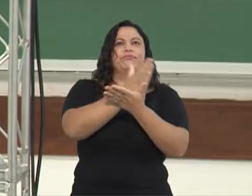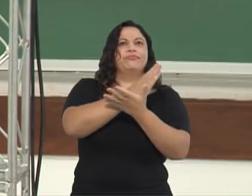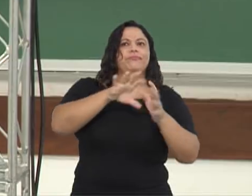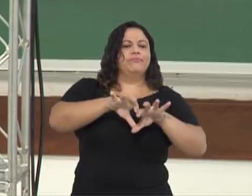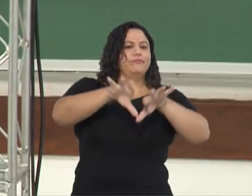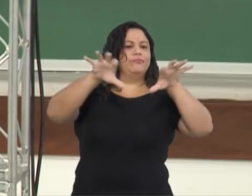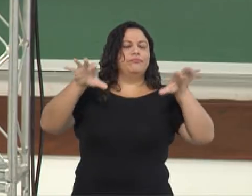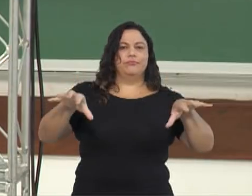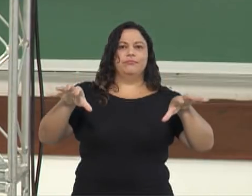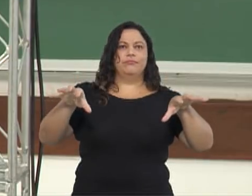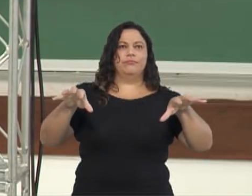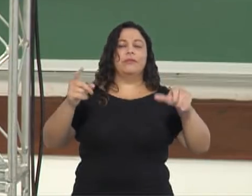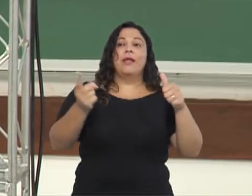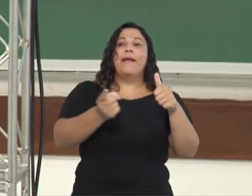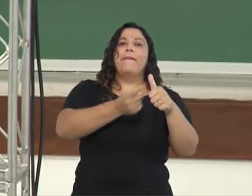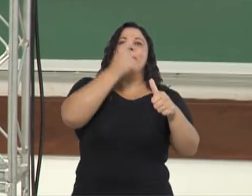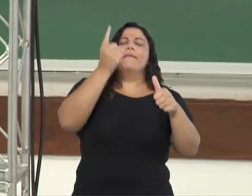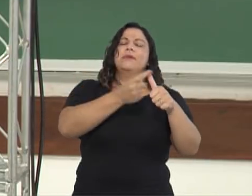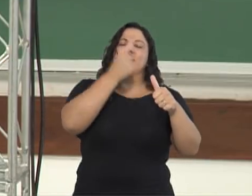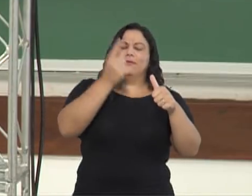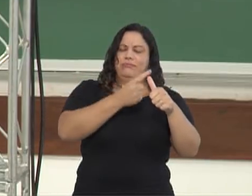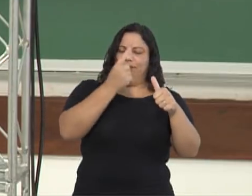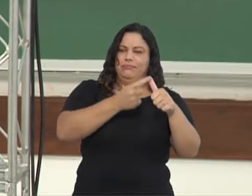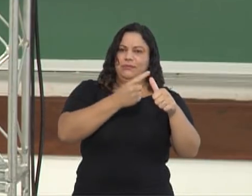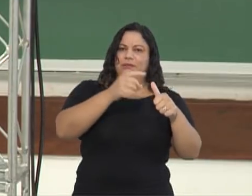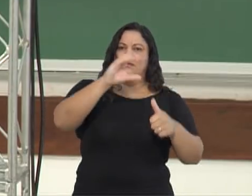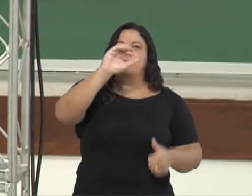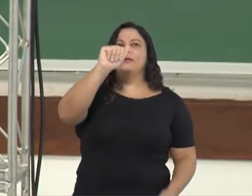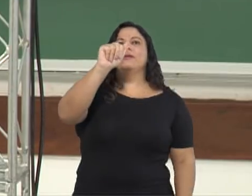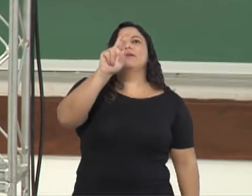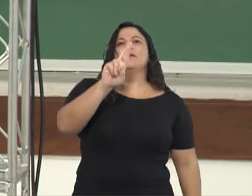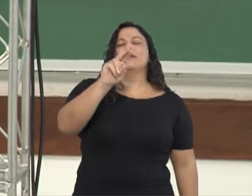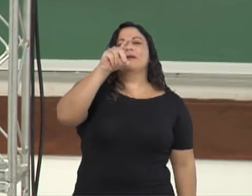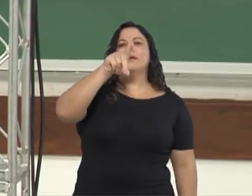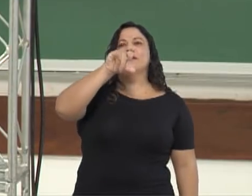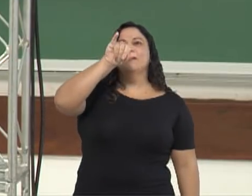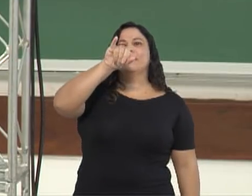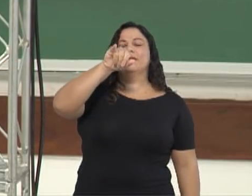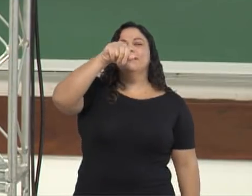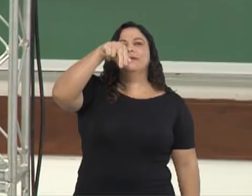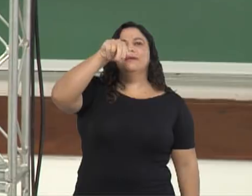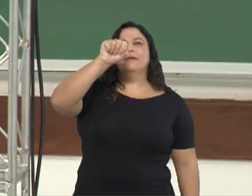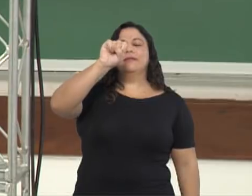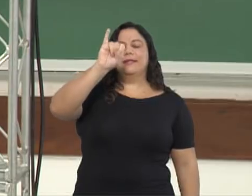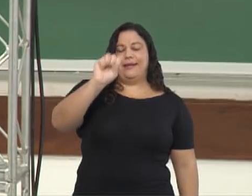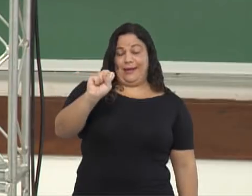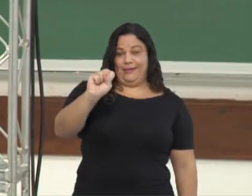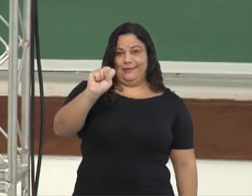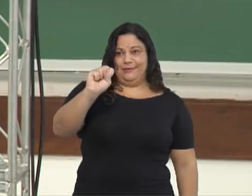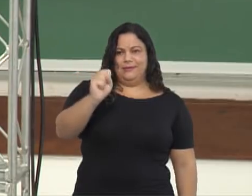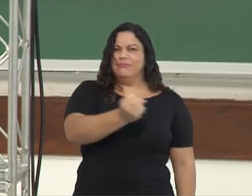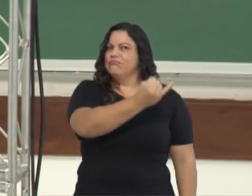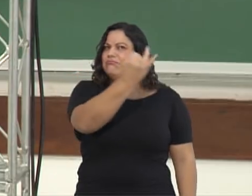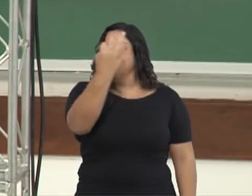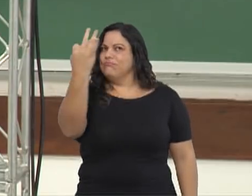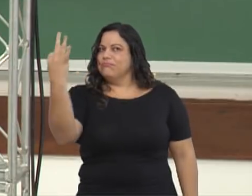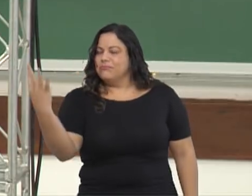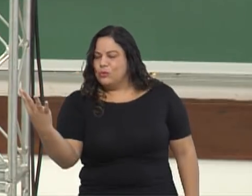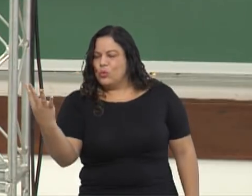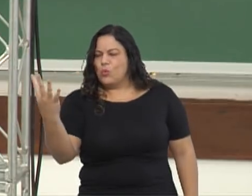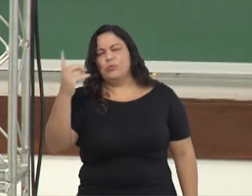os números cardinais, que são aqueles numerozinhos que nós utilizamos na nossa aulinha de matemática, os números do dia a